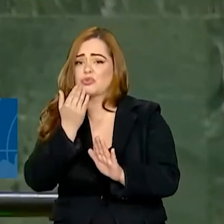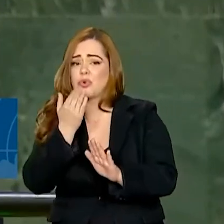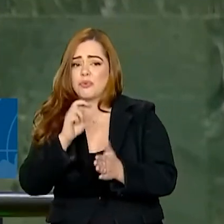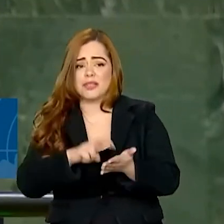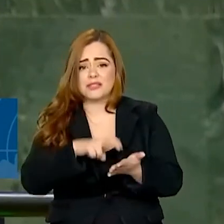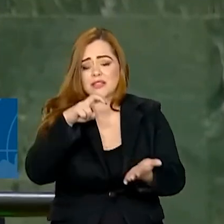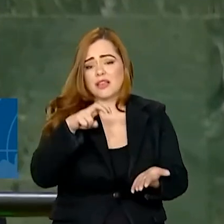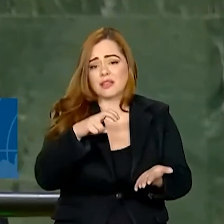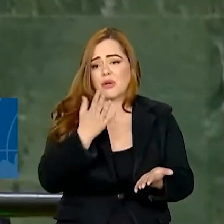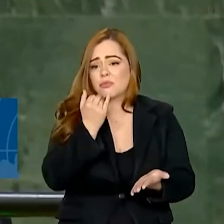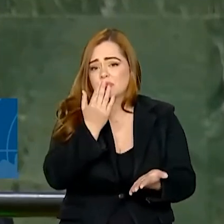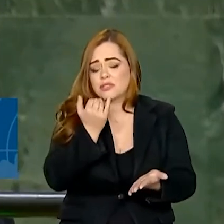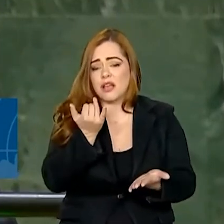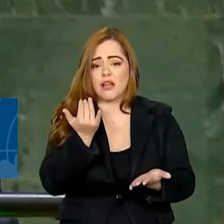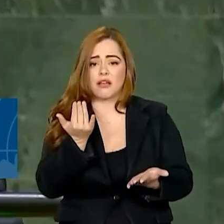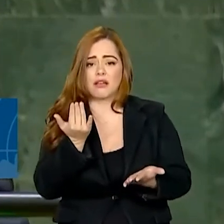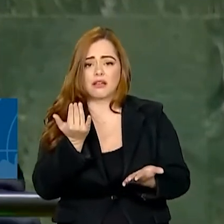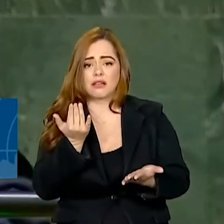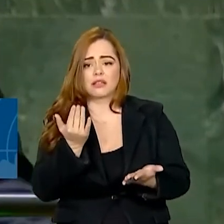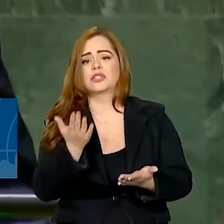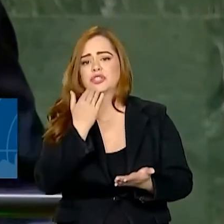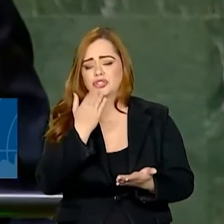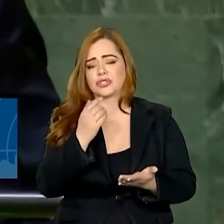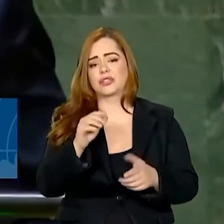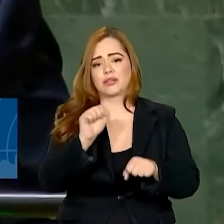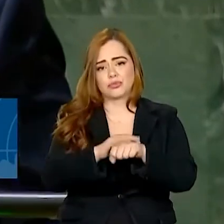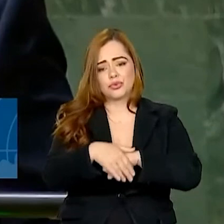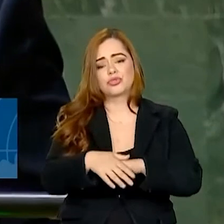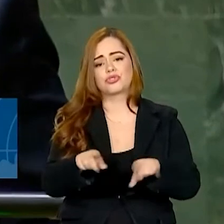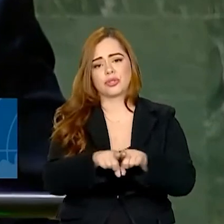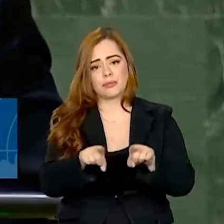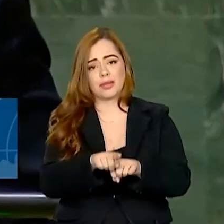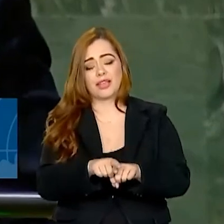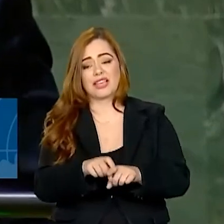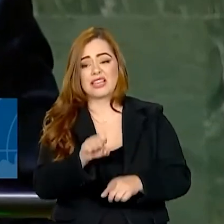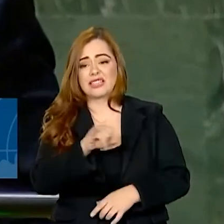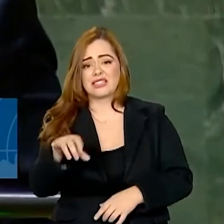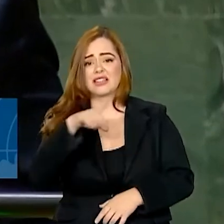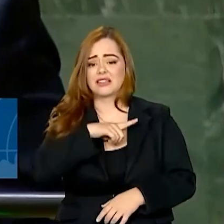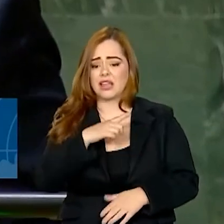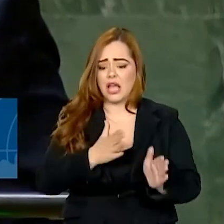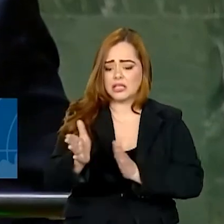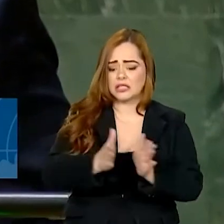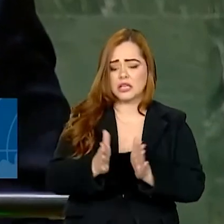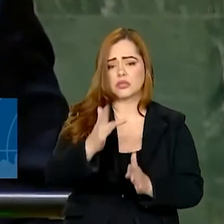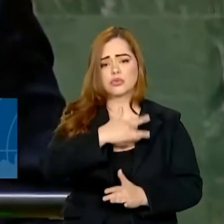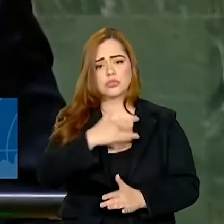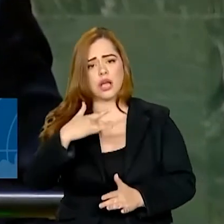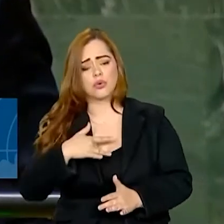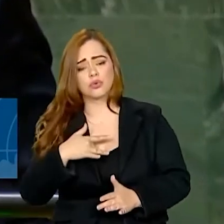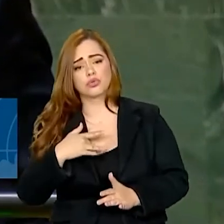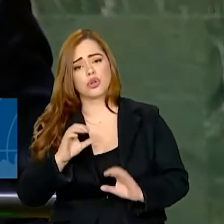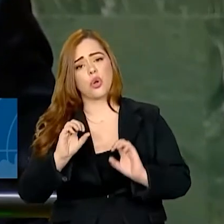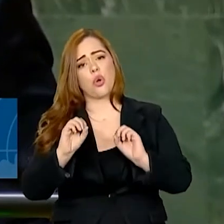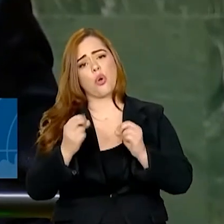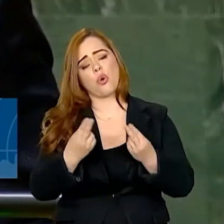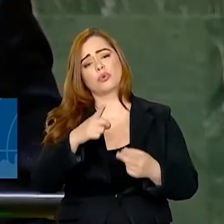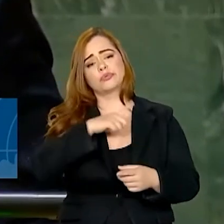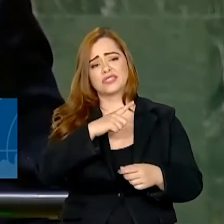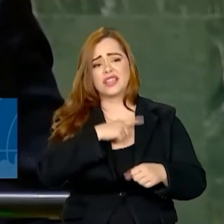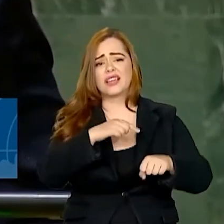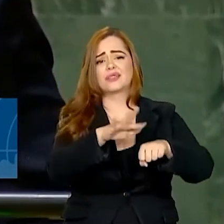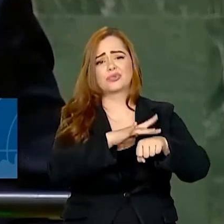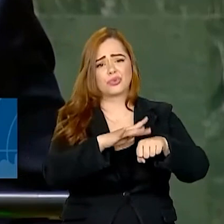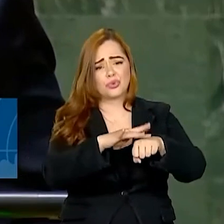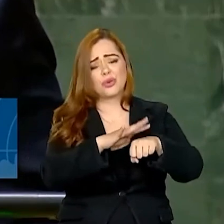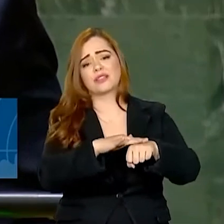manhã, almoçar e jantar diariamente. Se terá acesso à saúde ou se irá sucumbir a doenças que já